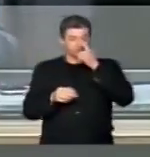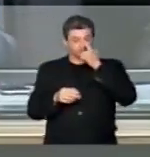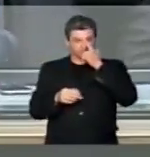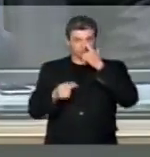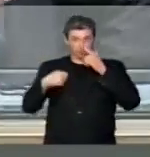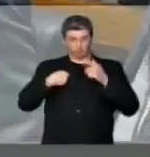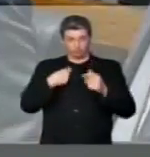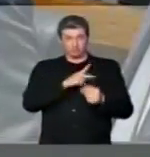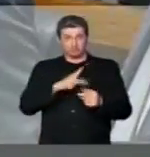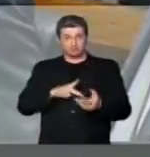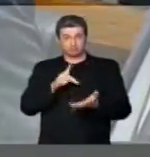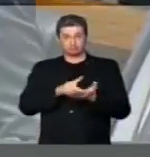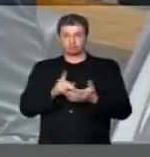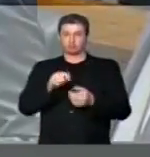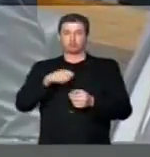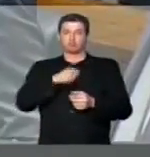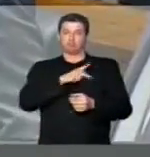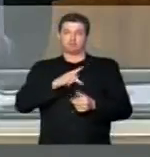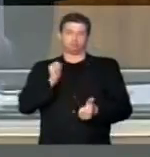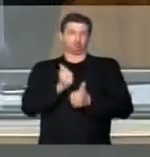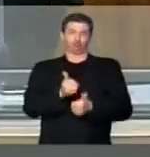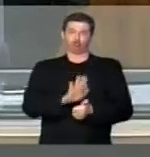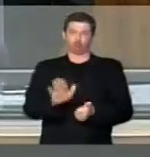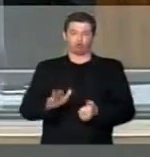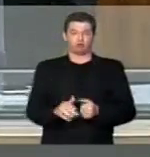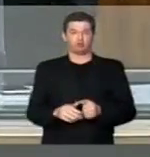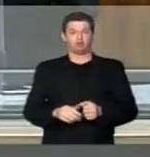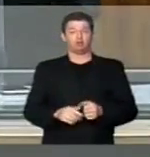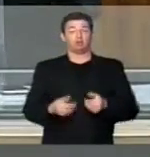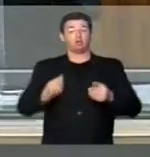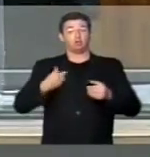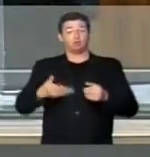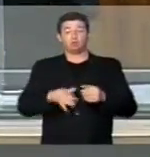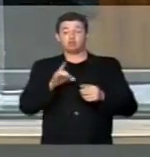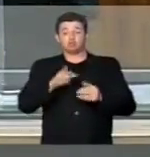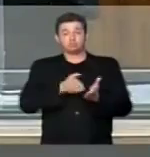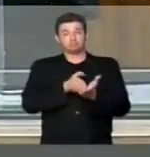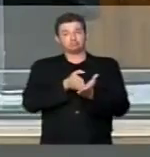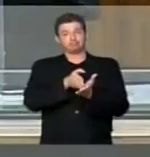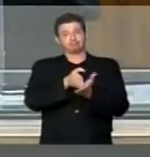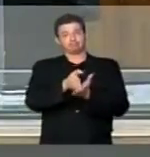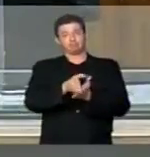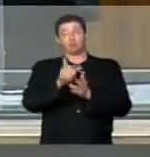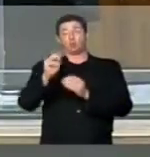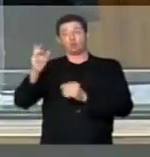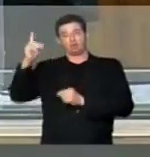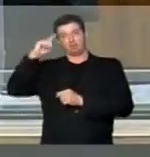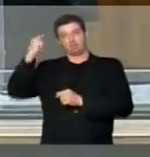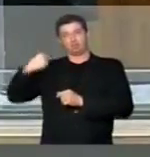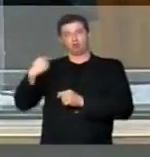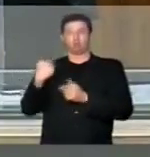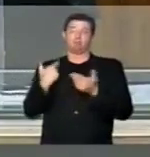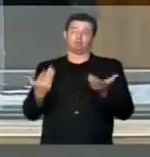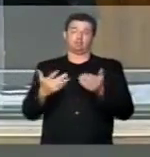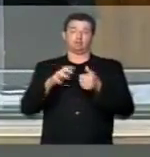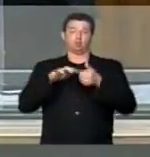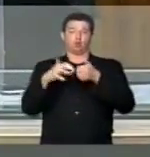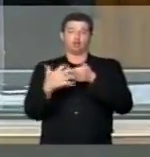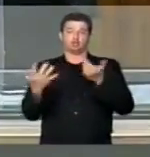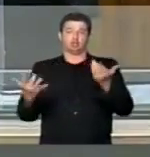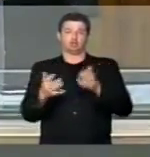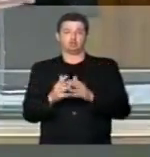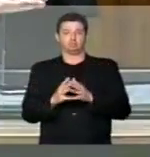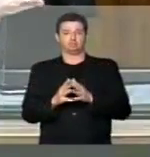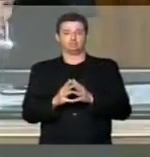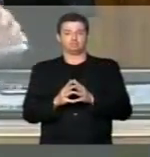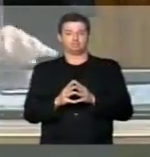eu não sou o presidente efetivo da casa, sou um presidente eventual, estou aqui exatamente cumprindo as orientações da reunião de líderes.